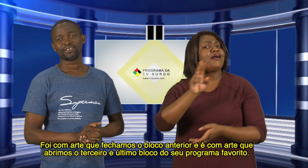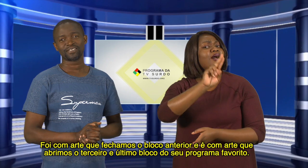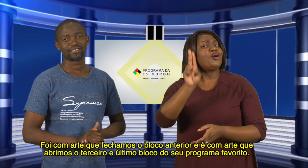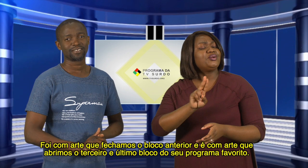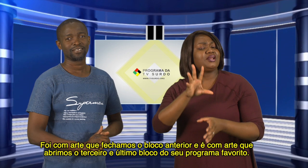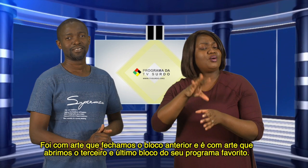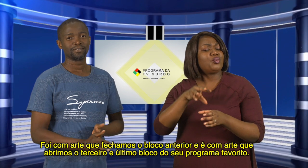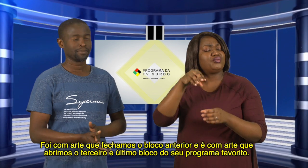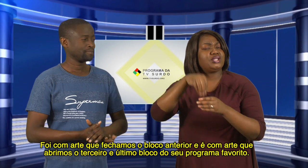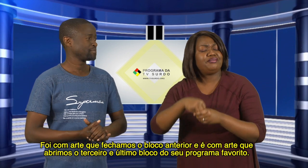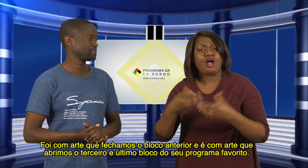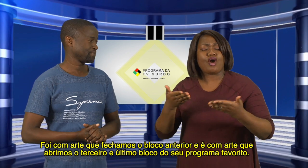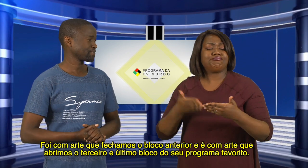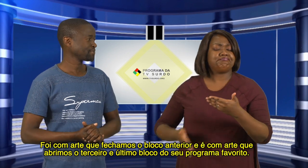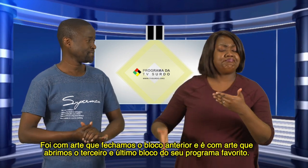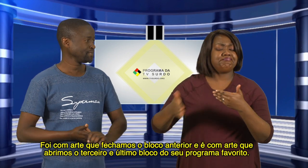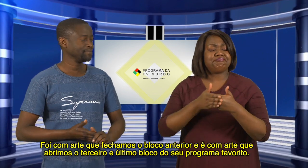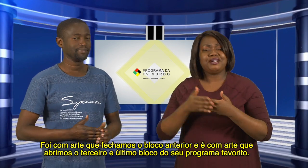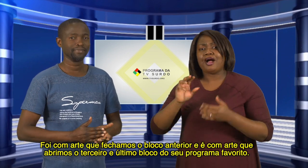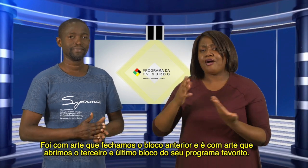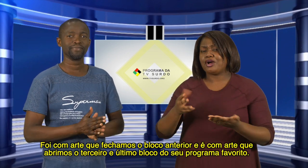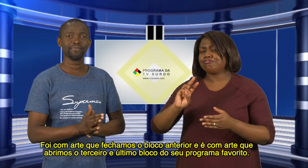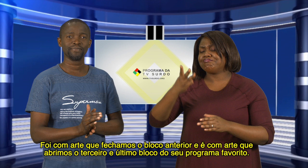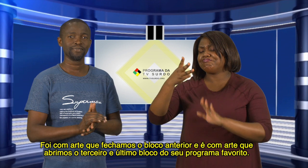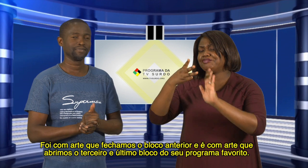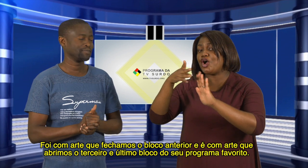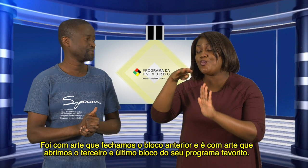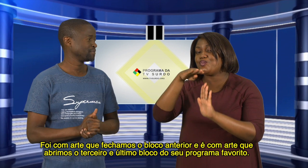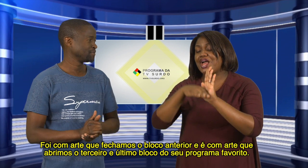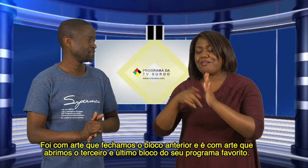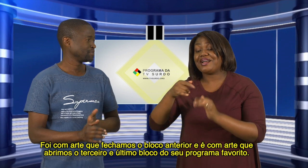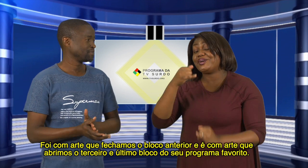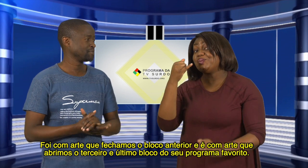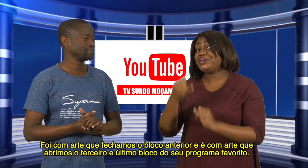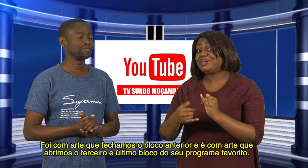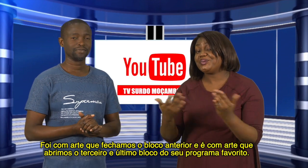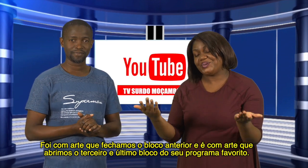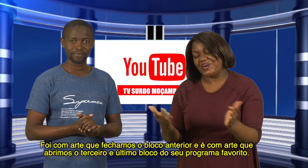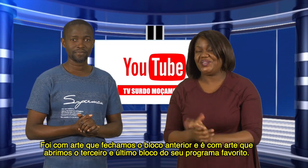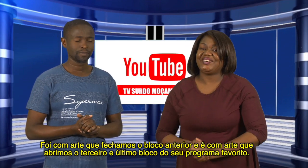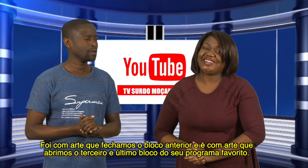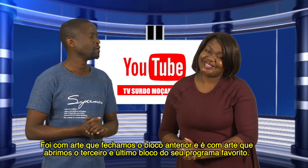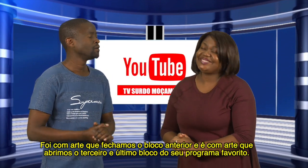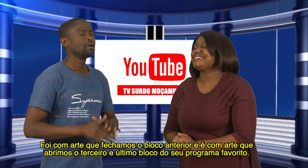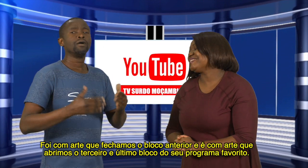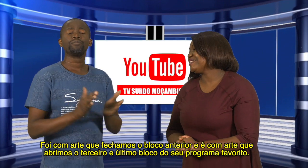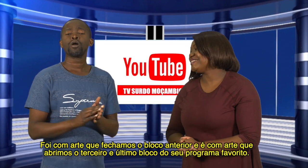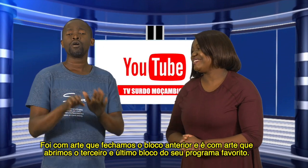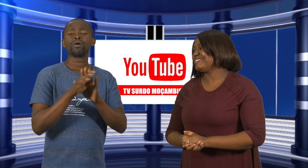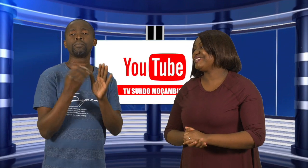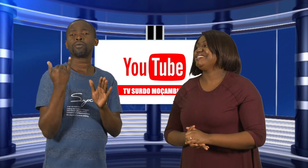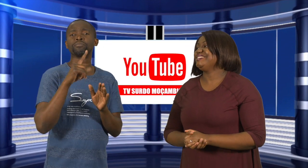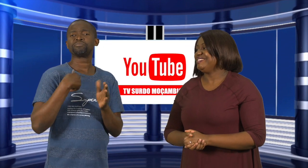Foi com a arte que fechamos o bloco anterior e é com a arte que abrimos o terceiro e último bloco do seu programa